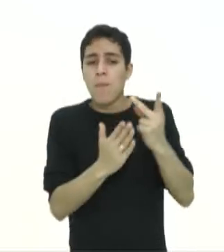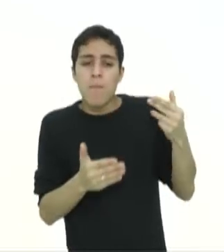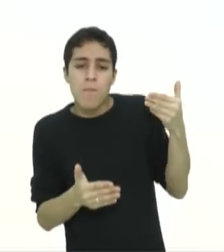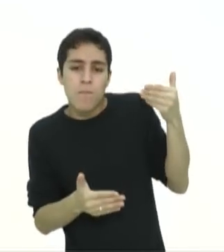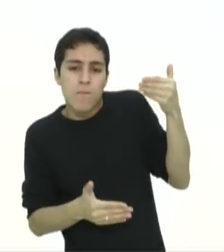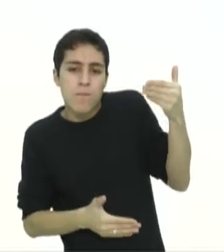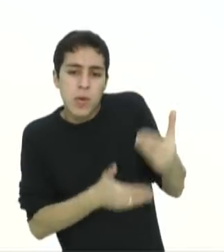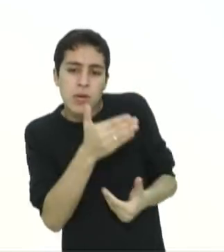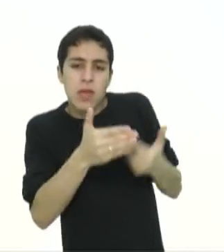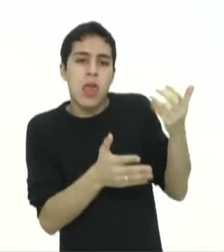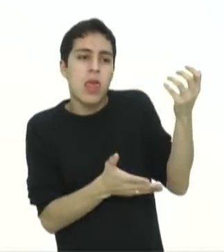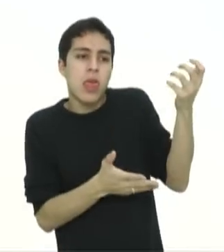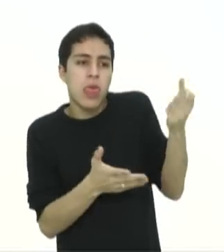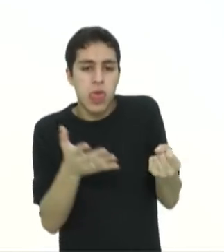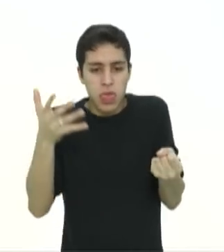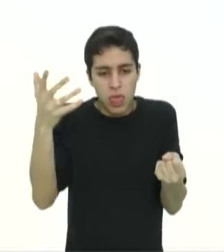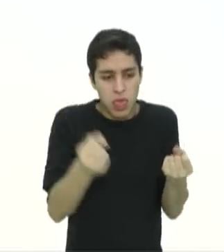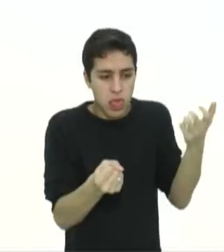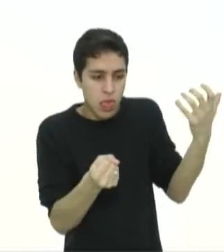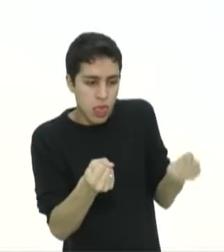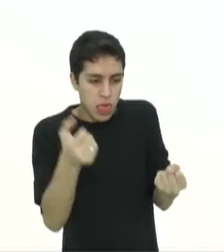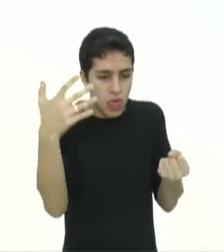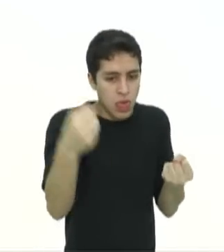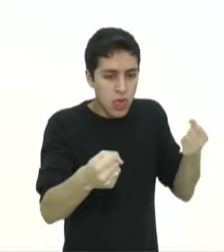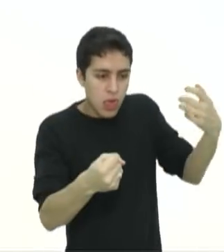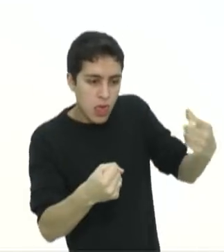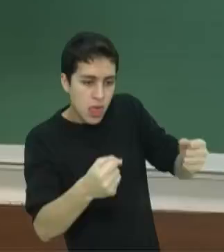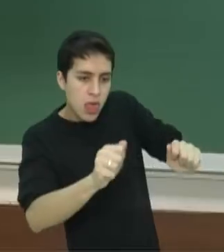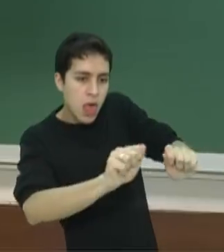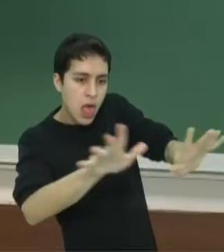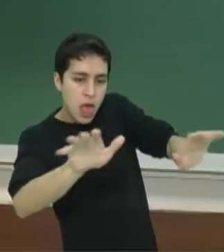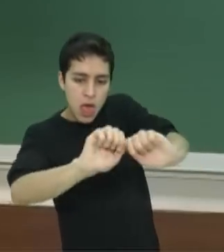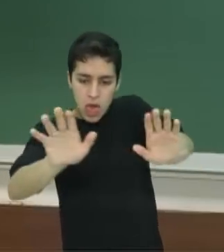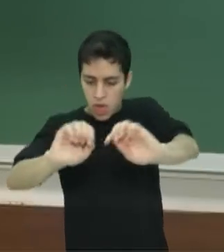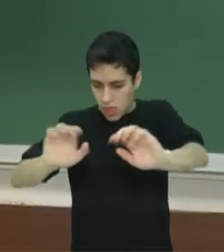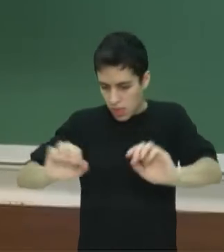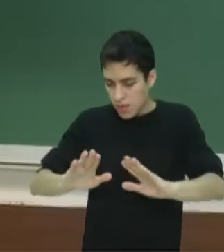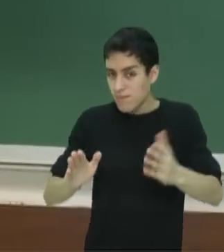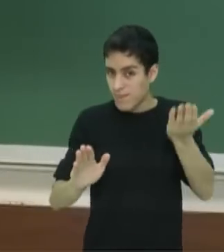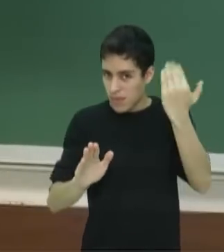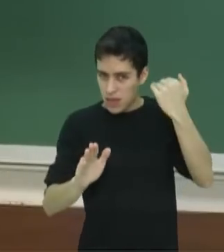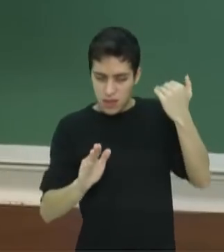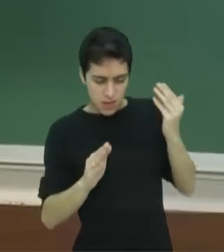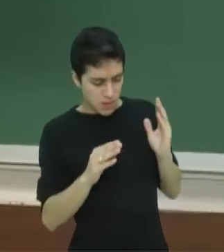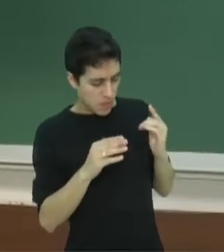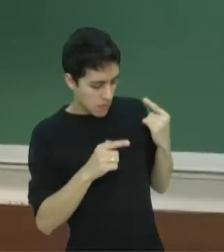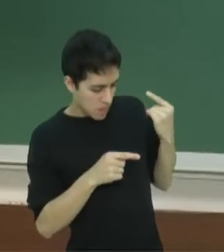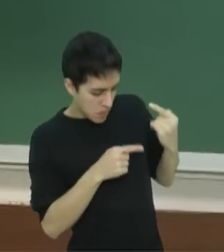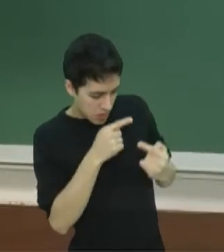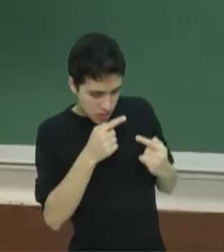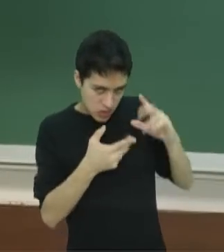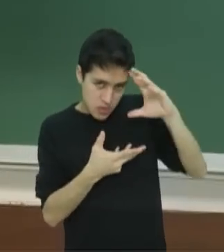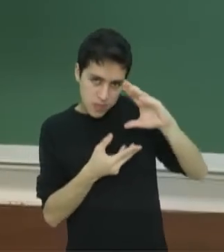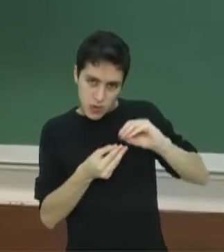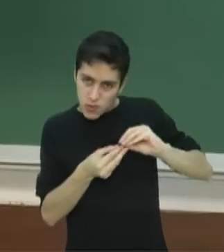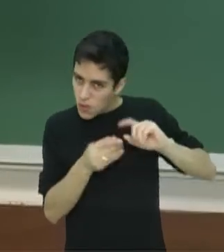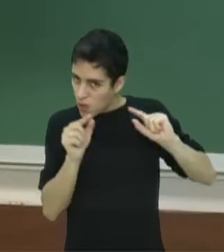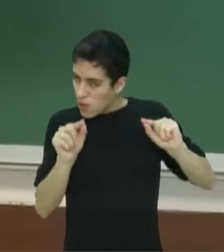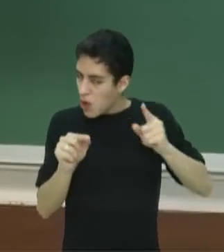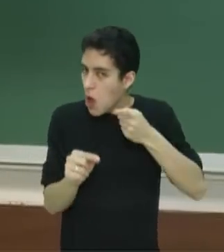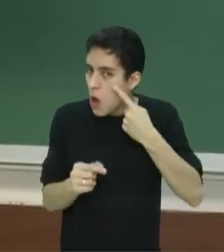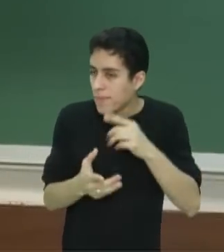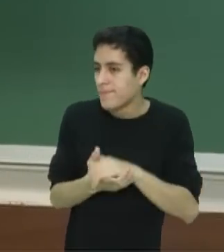Ou seja, existia uma política, que nós vamos aprofundar no decorrer das aulas, que entendia que a chegada de